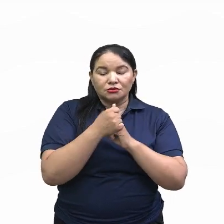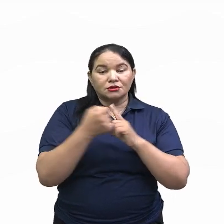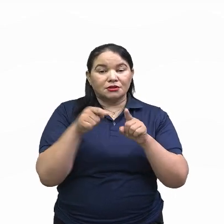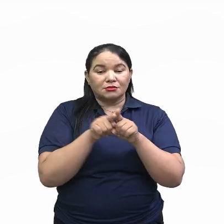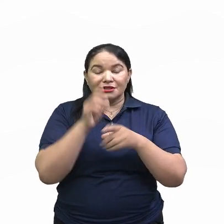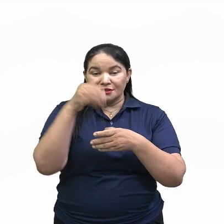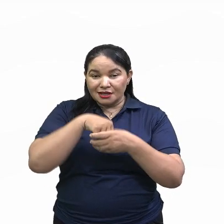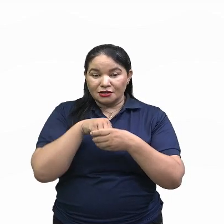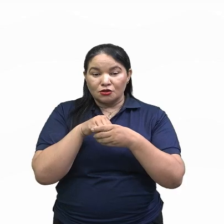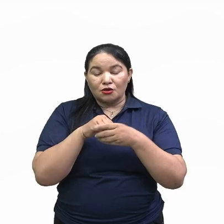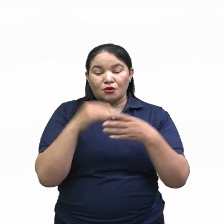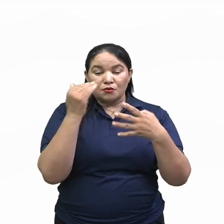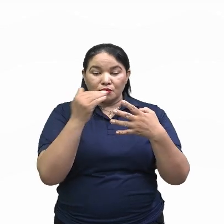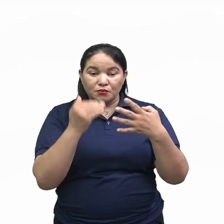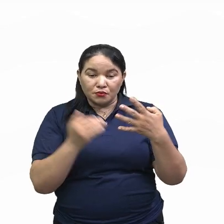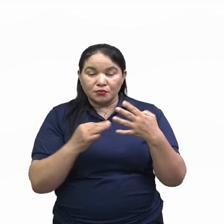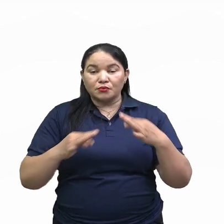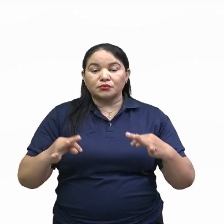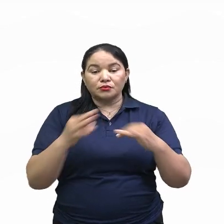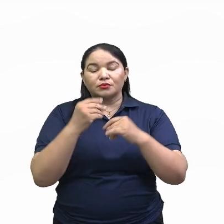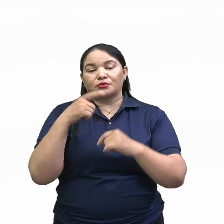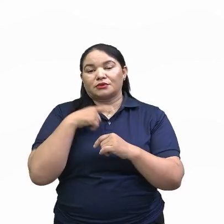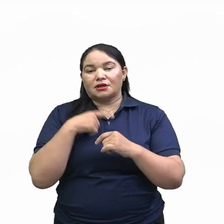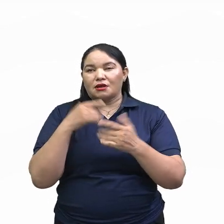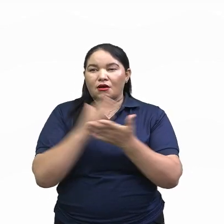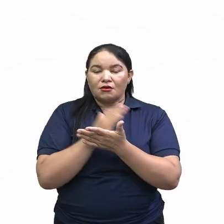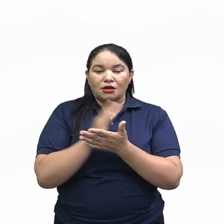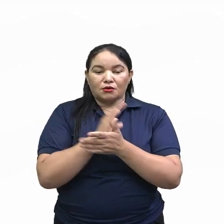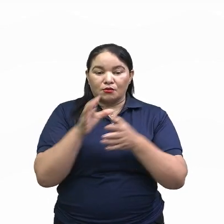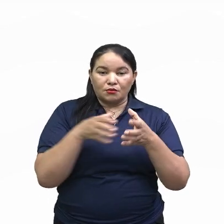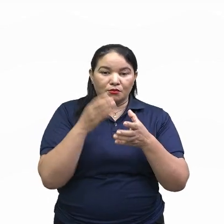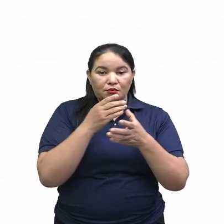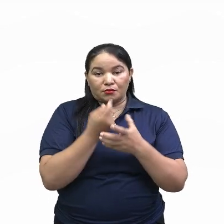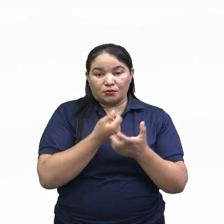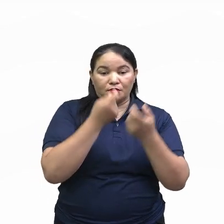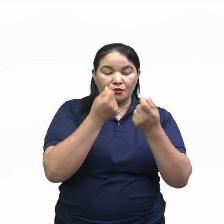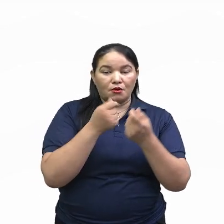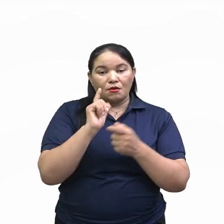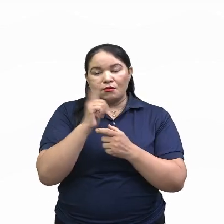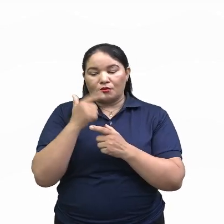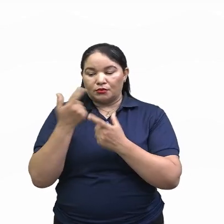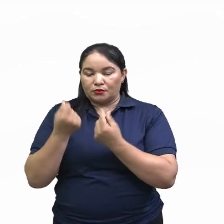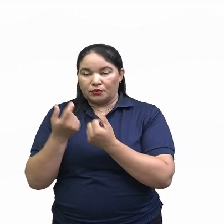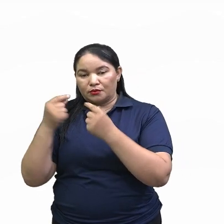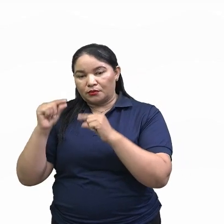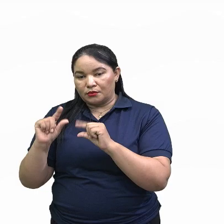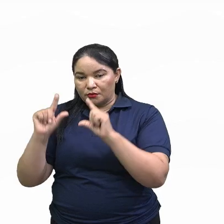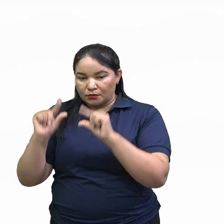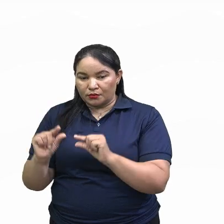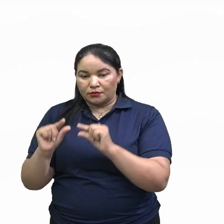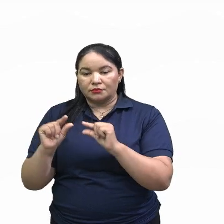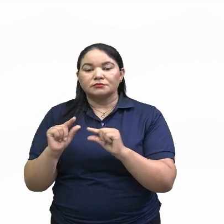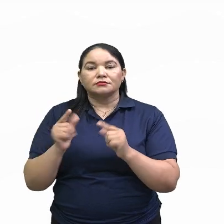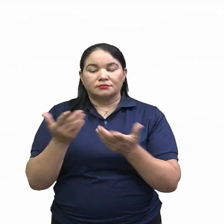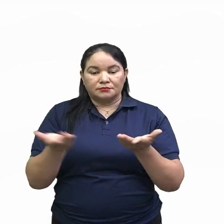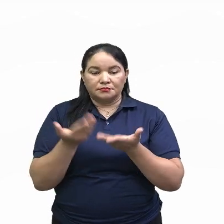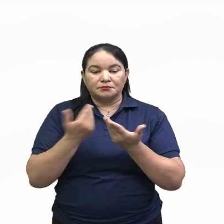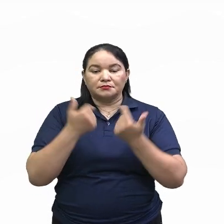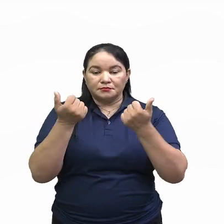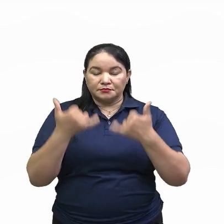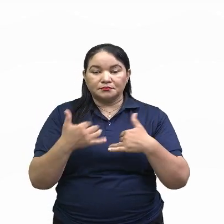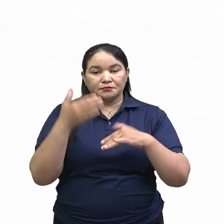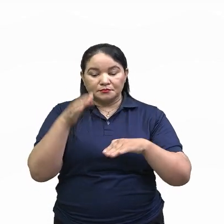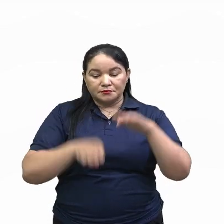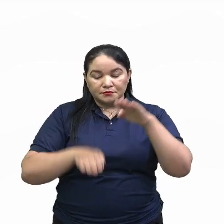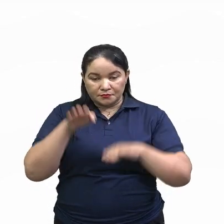estratificação, desses estratos, vai ter alguém que tem mais e alguém que tem menos, né? Então, vejam lá. A estratificação social, ou